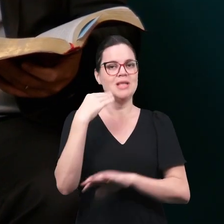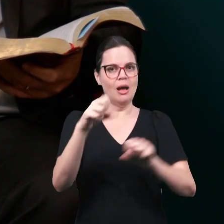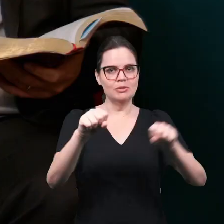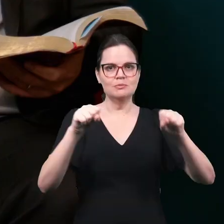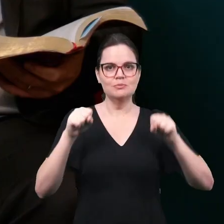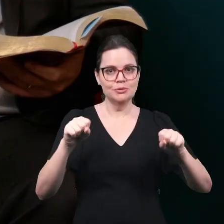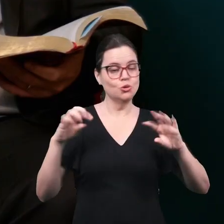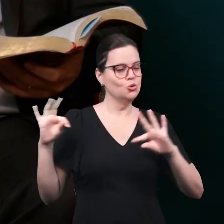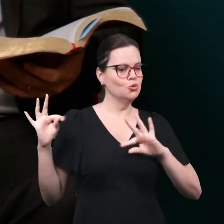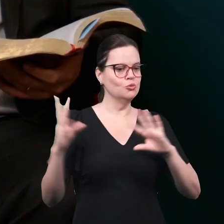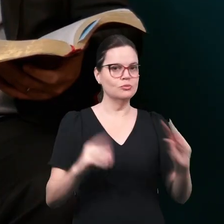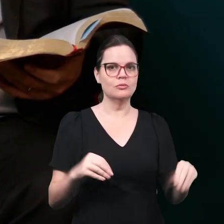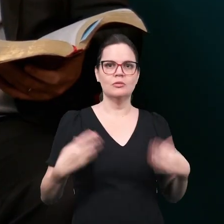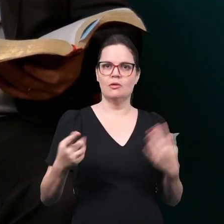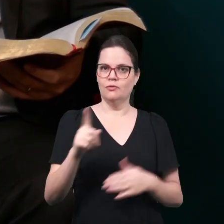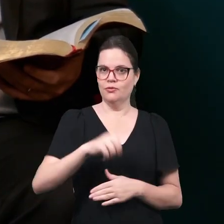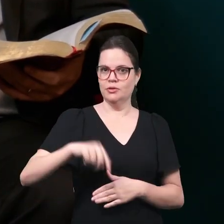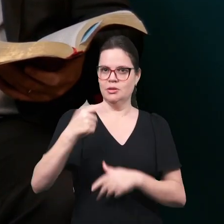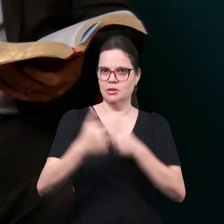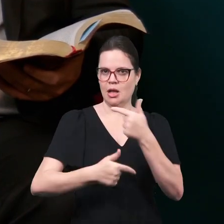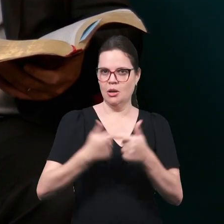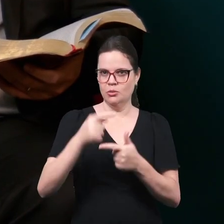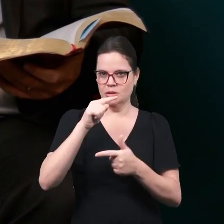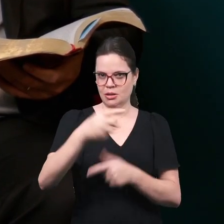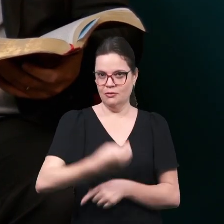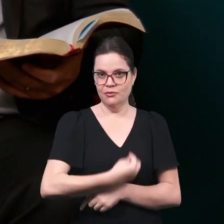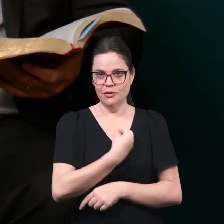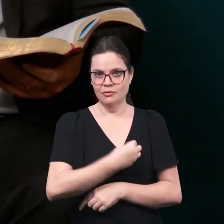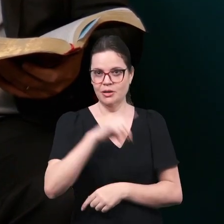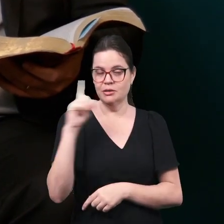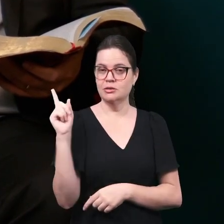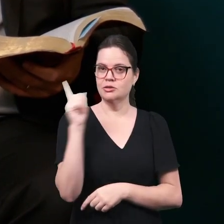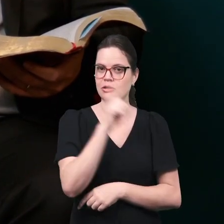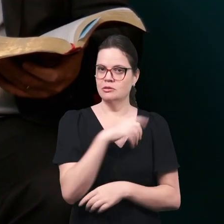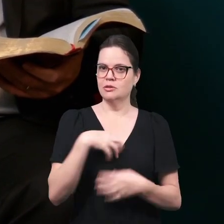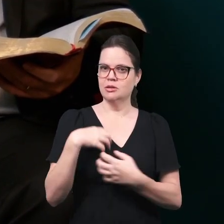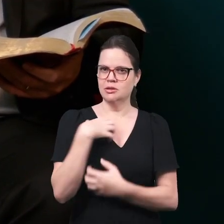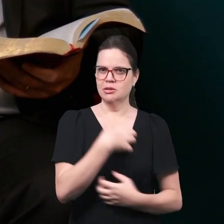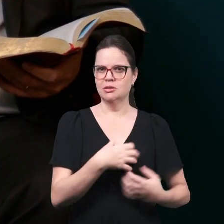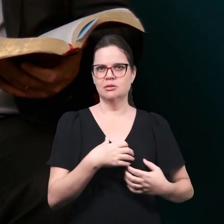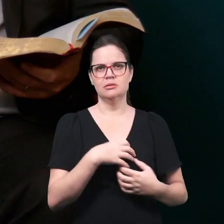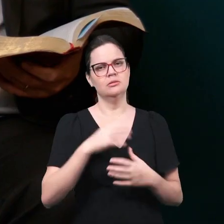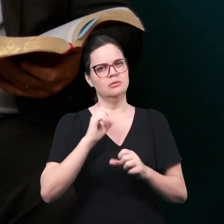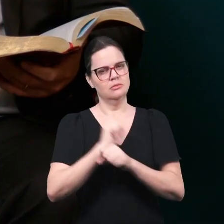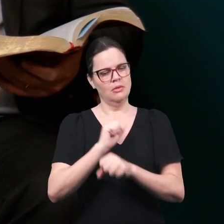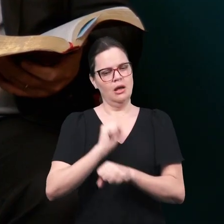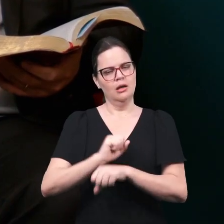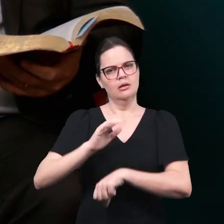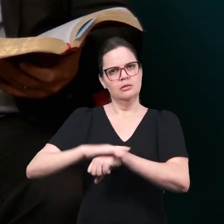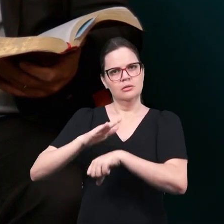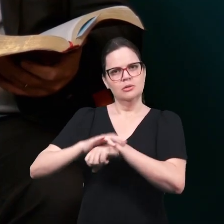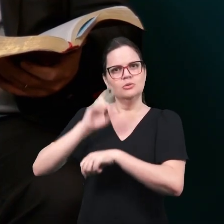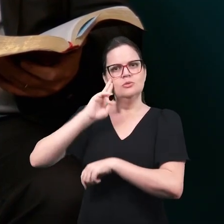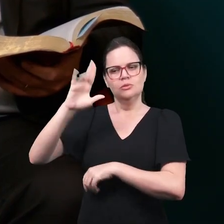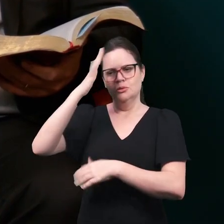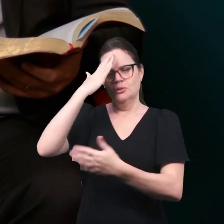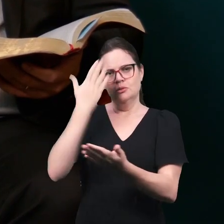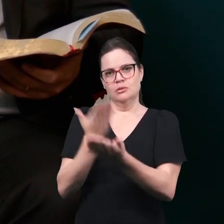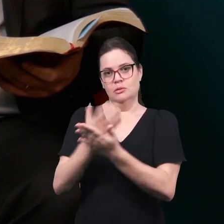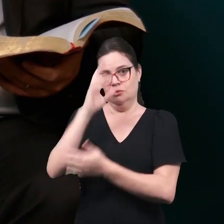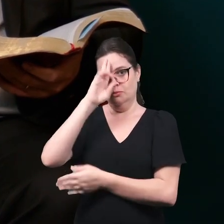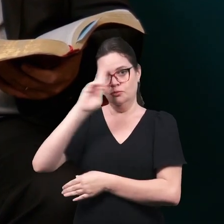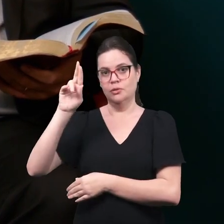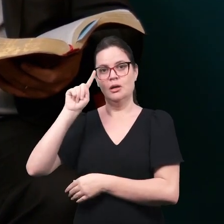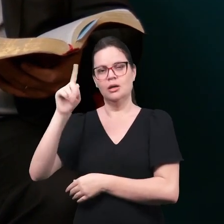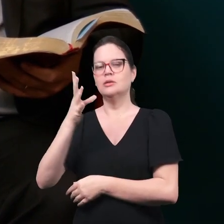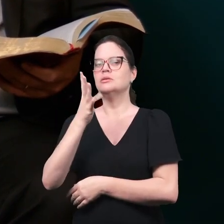das nossas batalhas, você que nos assiste, diante das adversidades da vida, espera no Senhor, confia no Senhor.